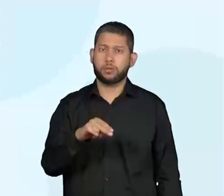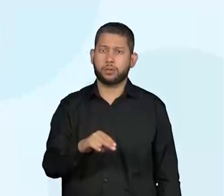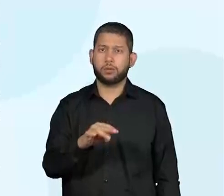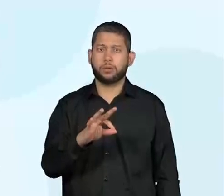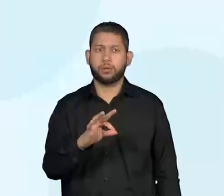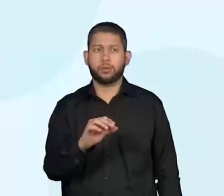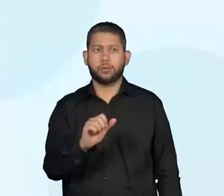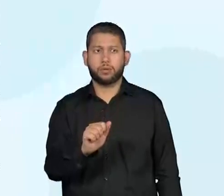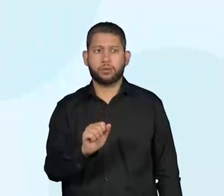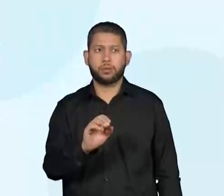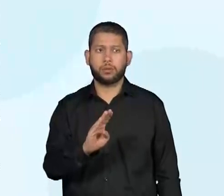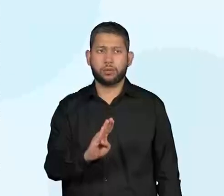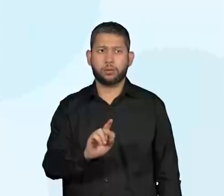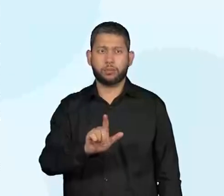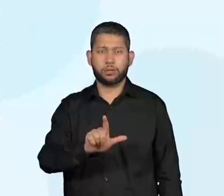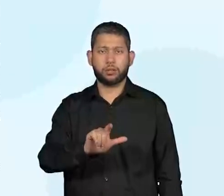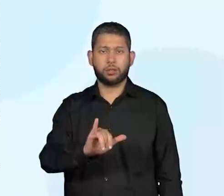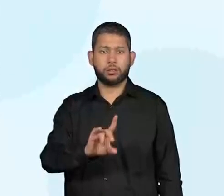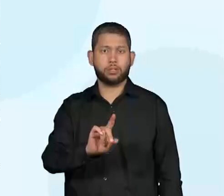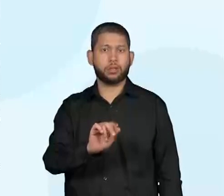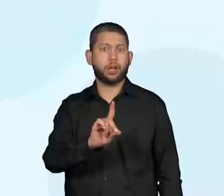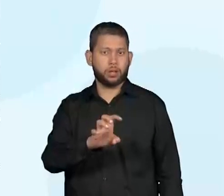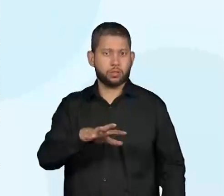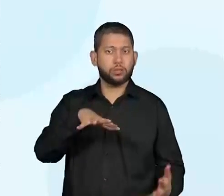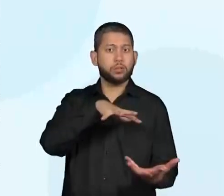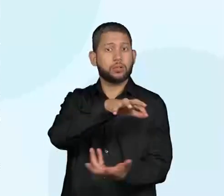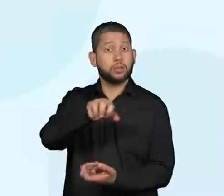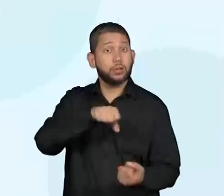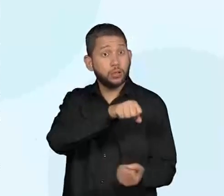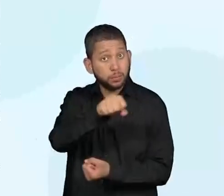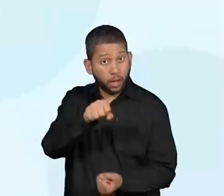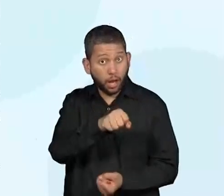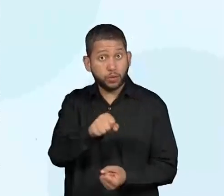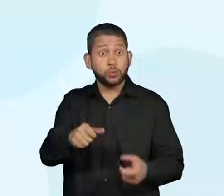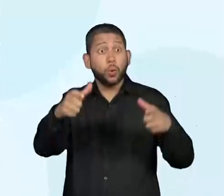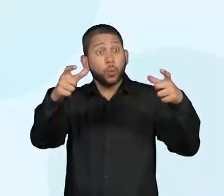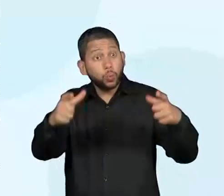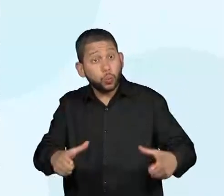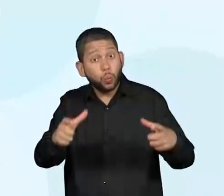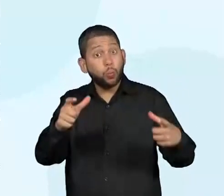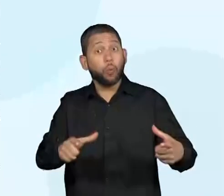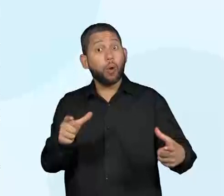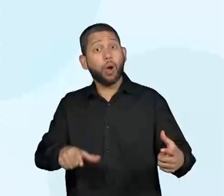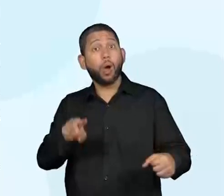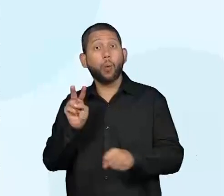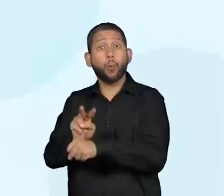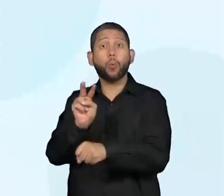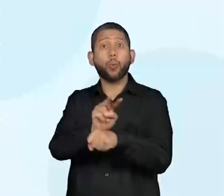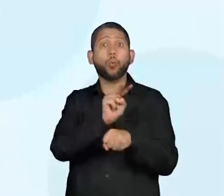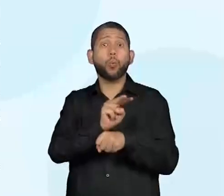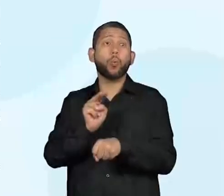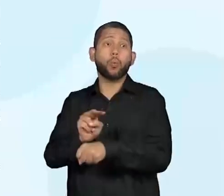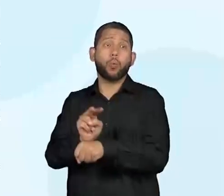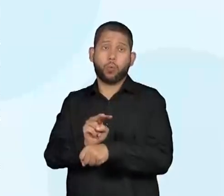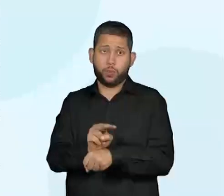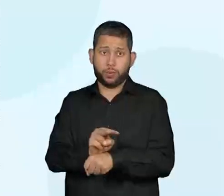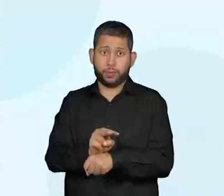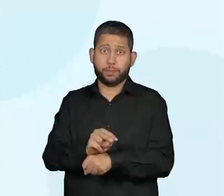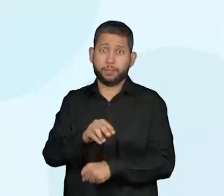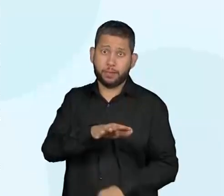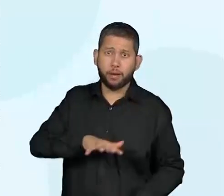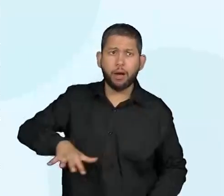dia, dos recursos naturais da unidade no caso da região onde eles estão habitando. As